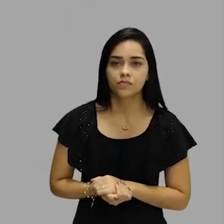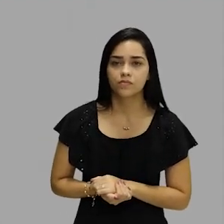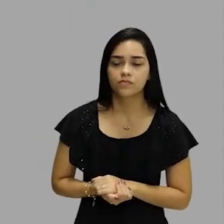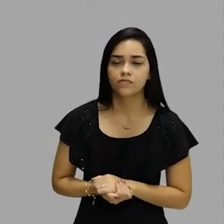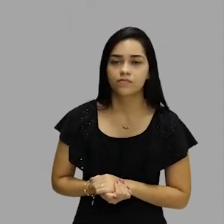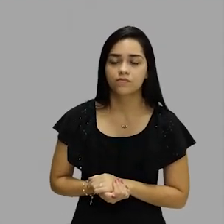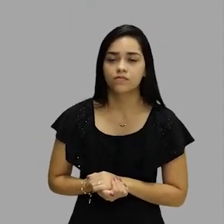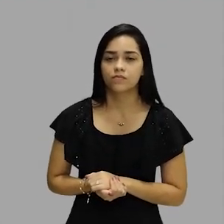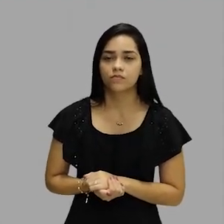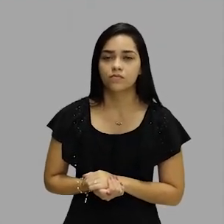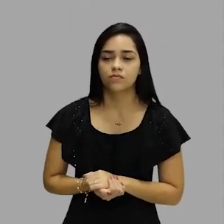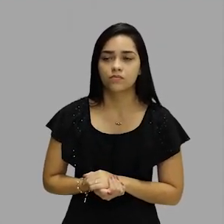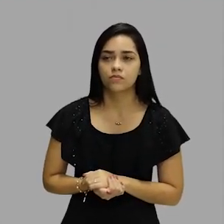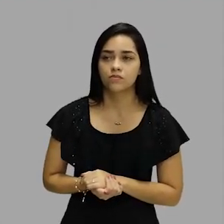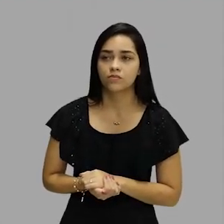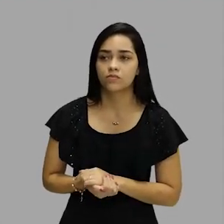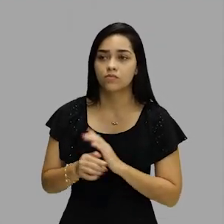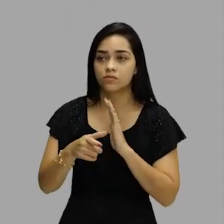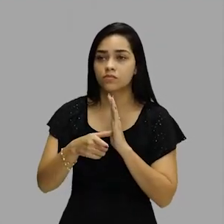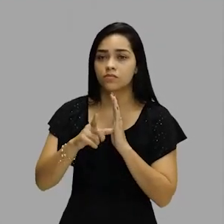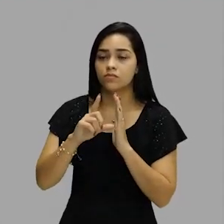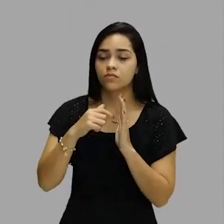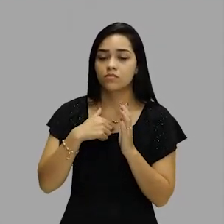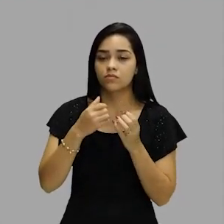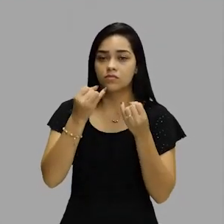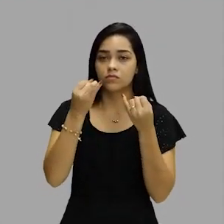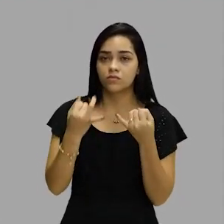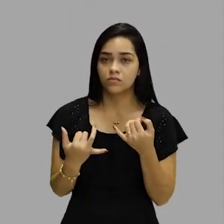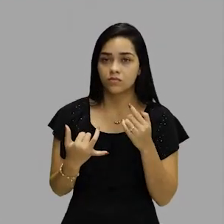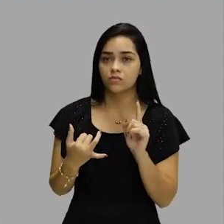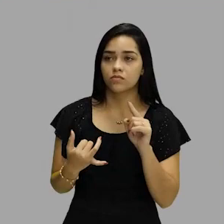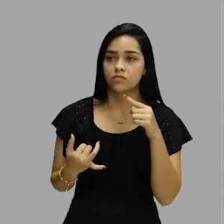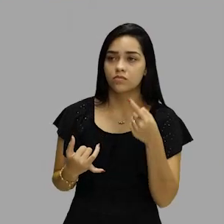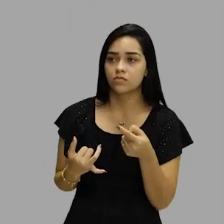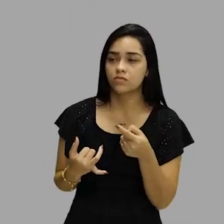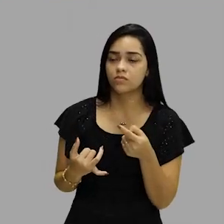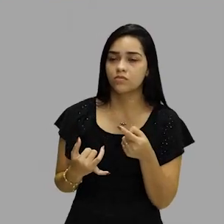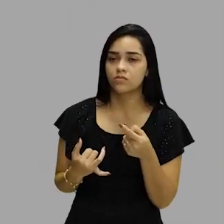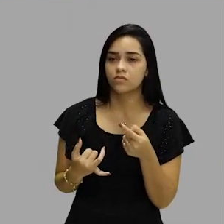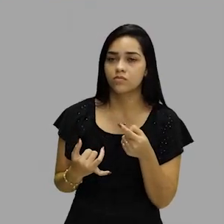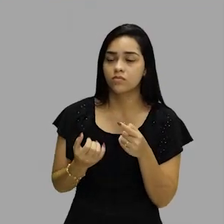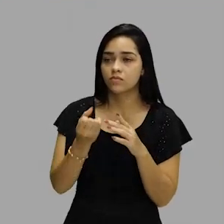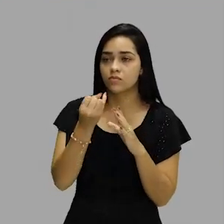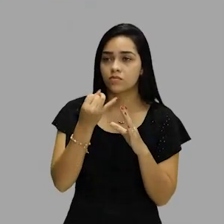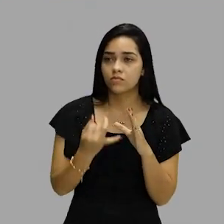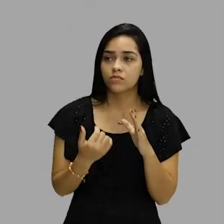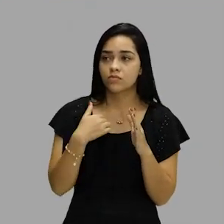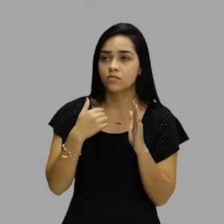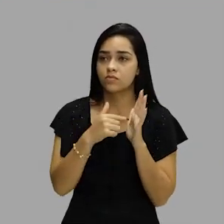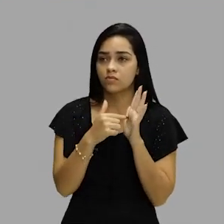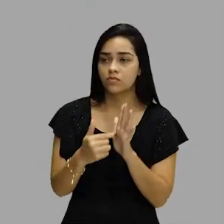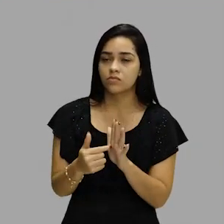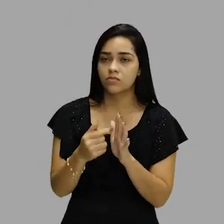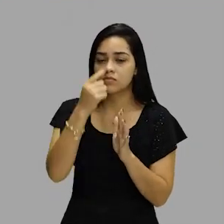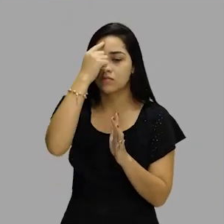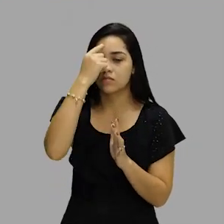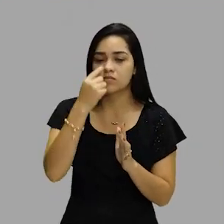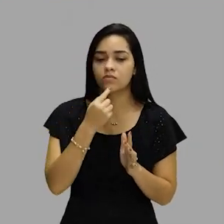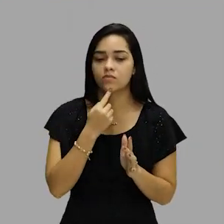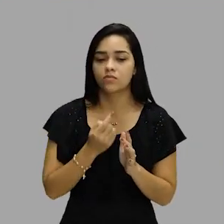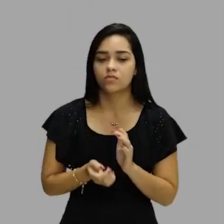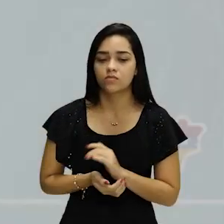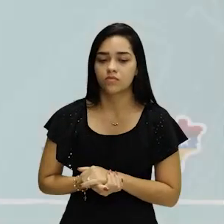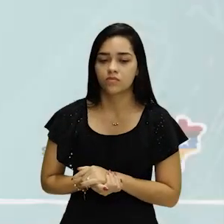ok? Então, antes de eu falar dessas próximas características aqui, eu vou mostrar logo a figura para